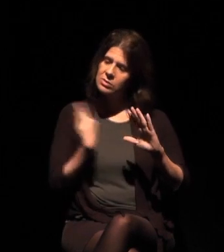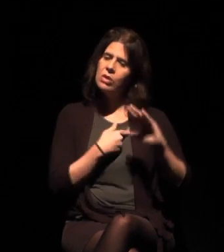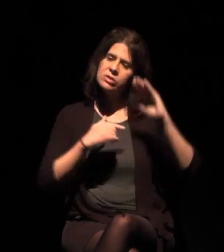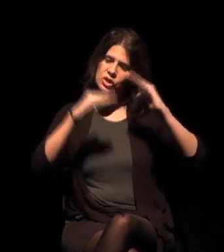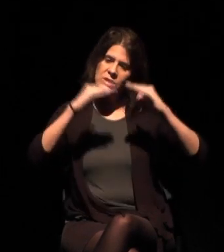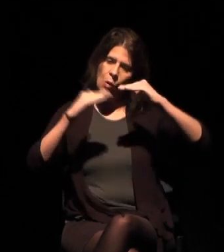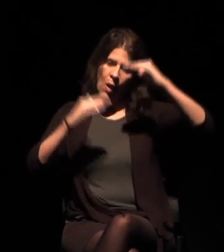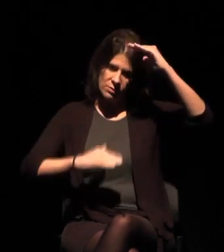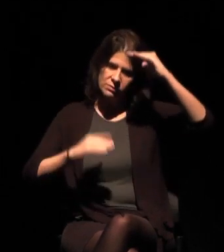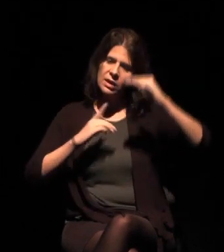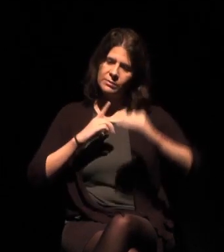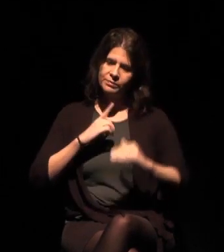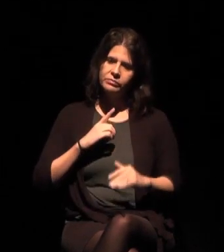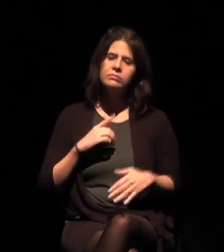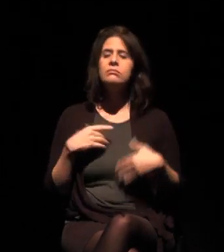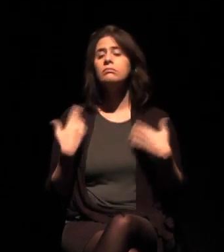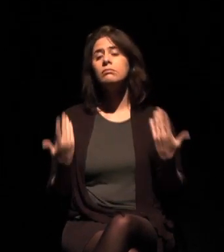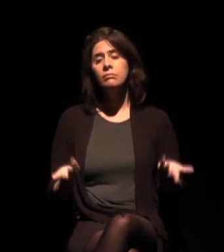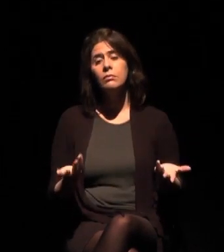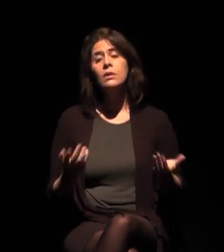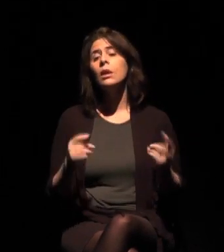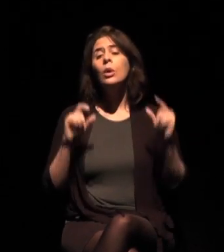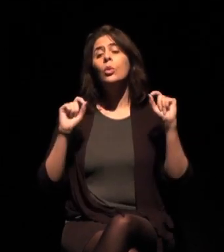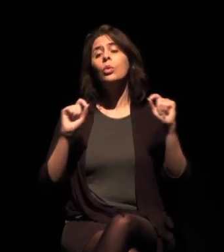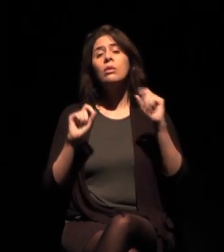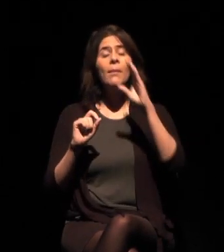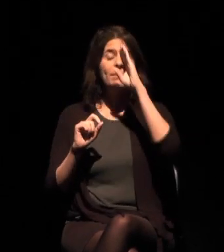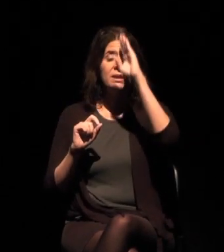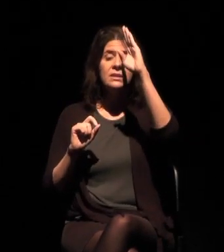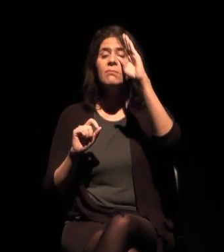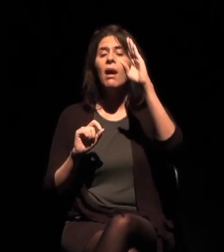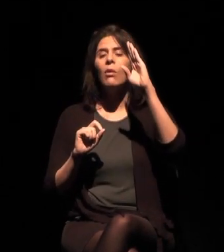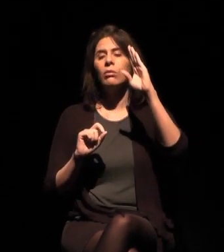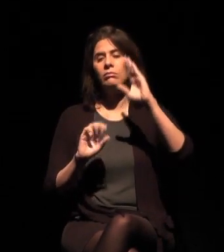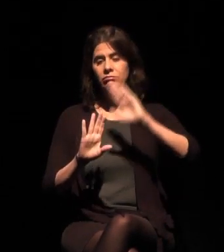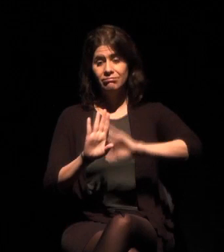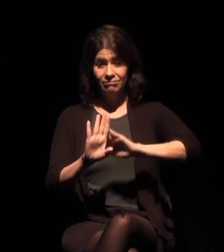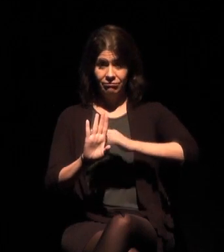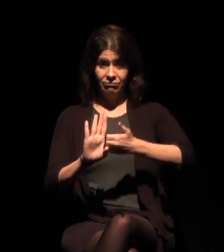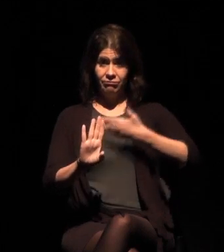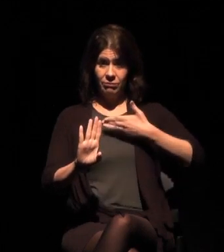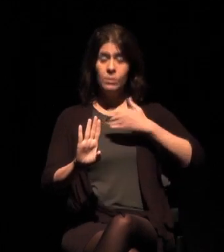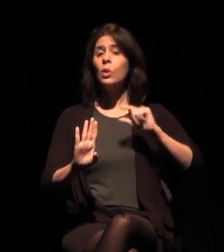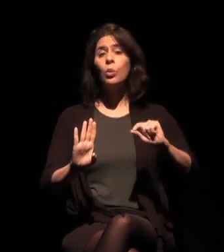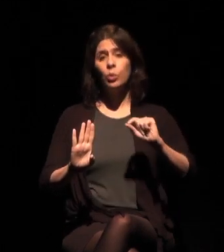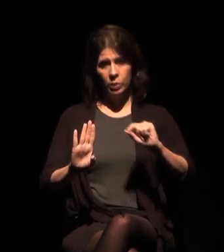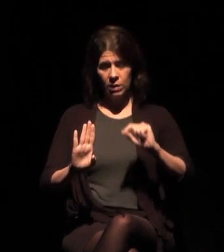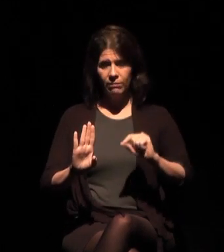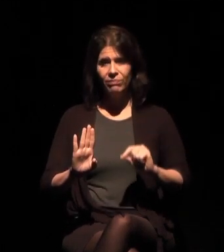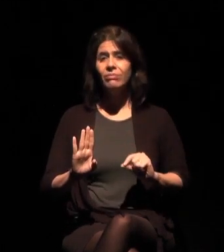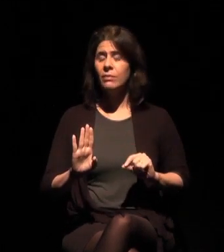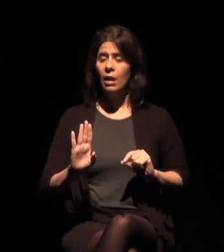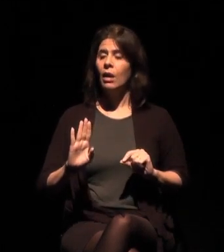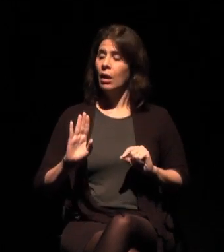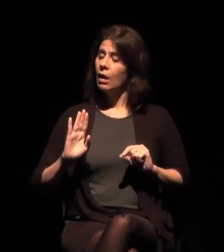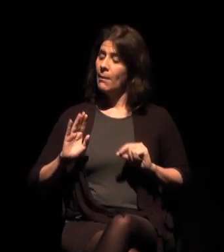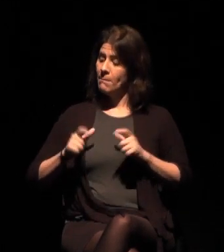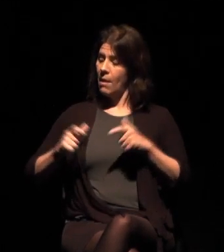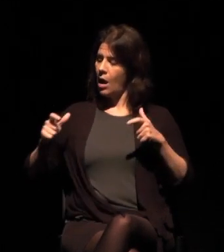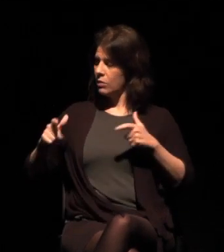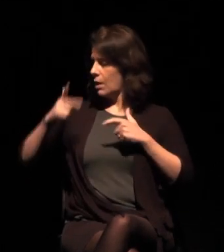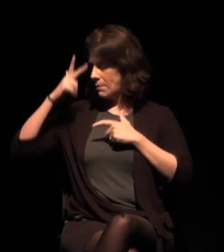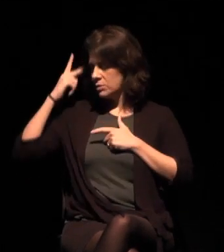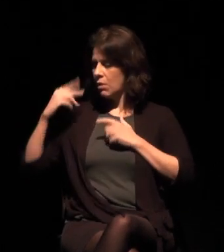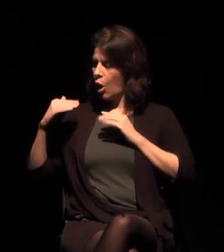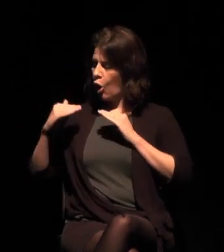qual é questão de facto de fundo é que começa a haver um consenso motivo e no